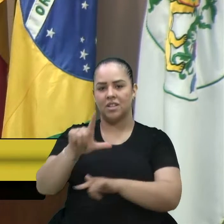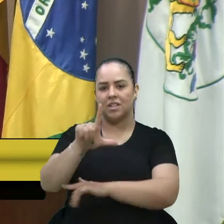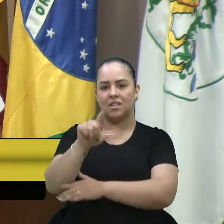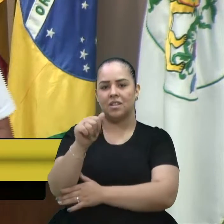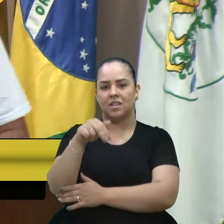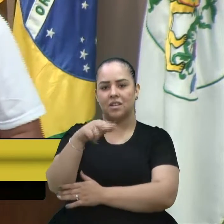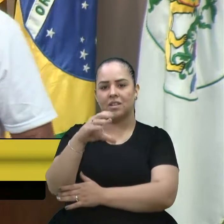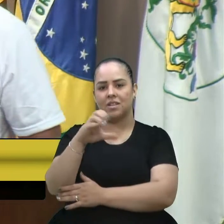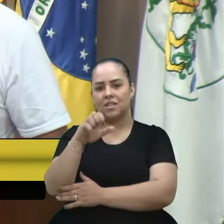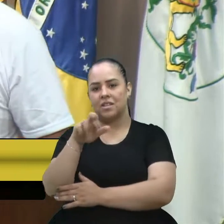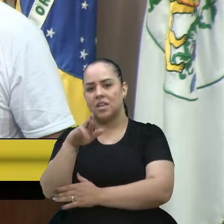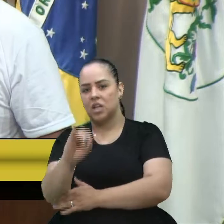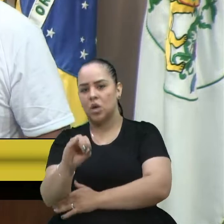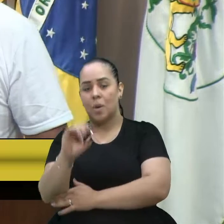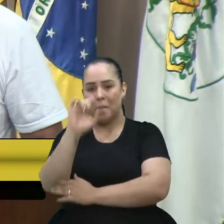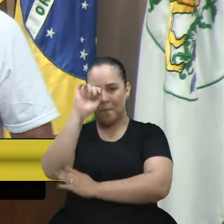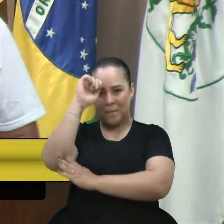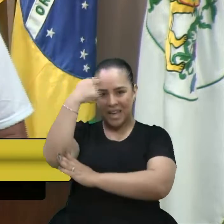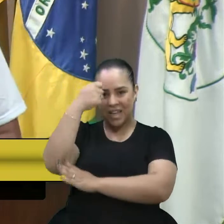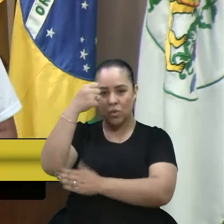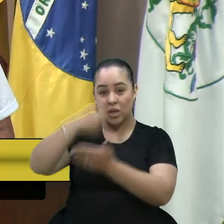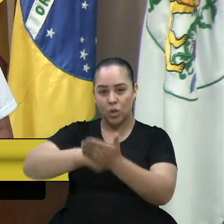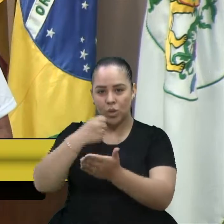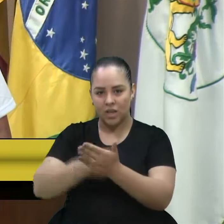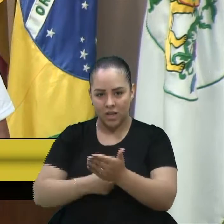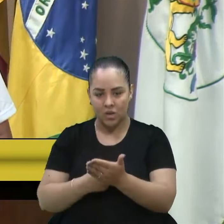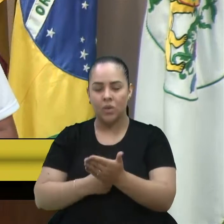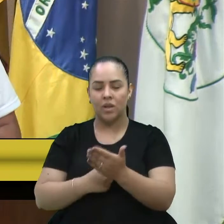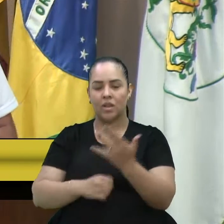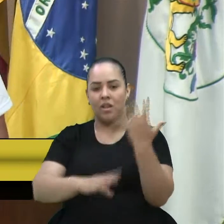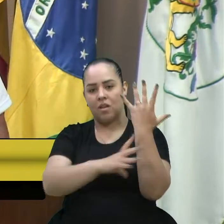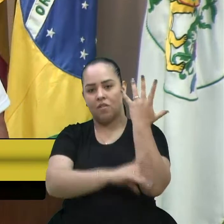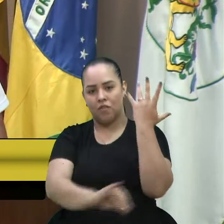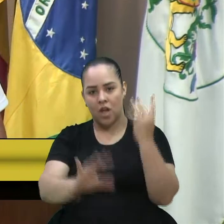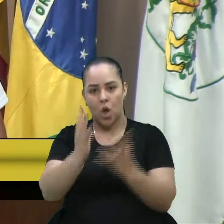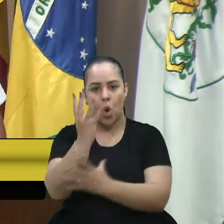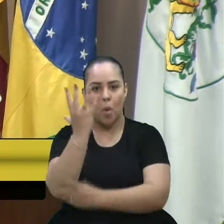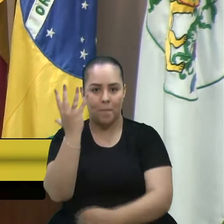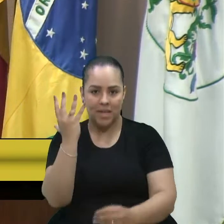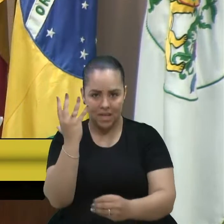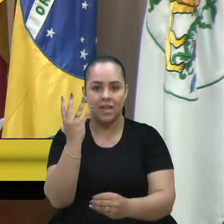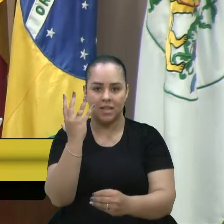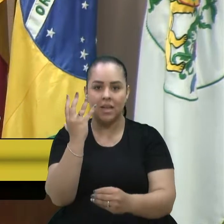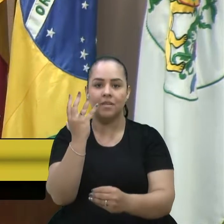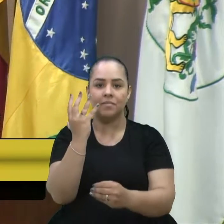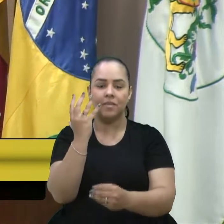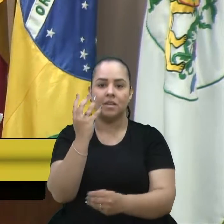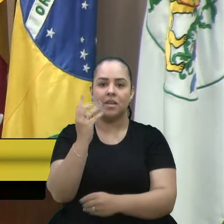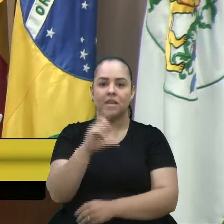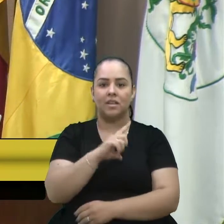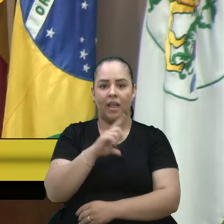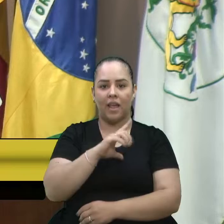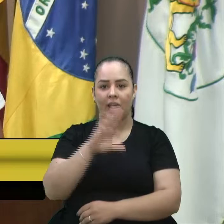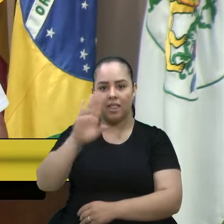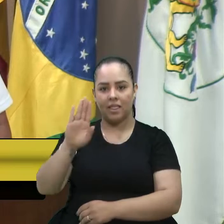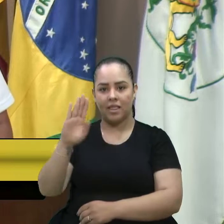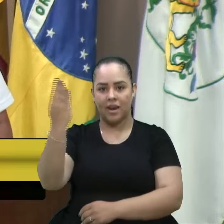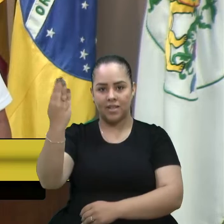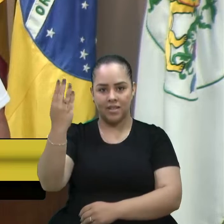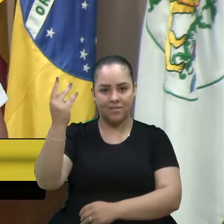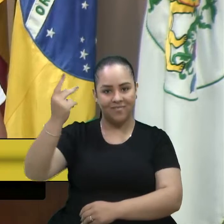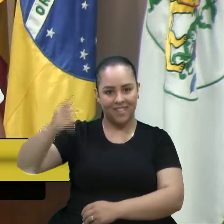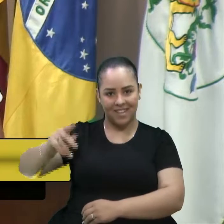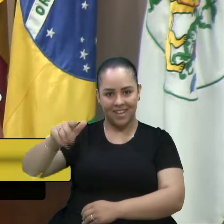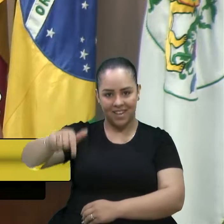homens negros que lutaram a Revolução Farroupilha e foram traídos. Lá no Cerro de Porongos, em Pinheiro Machado, é